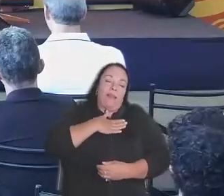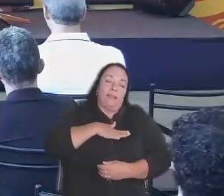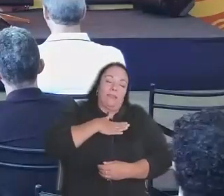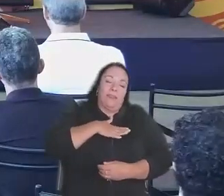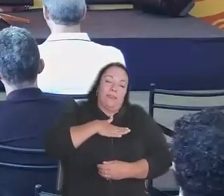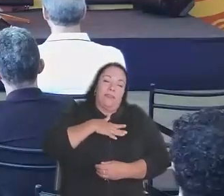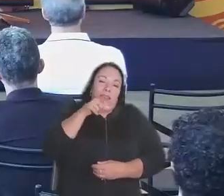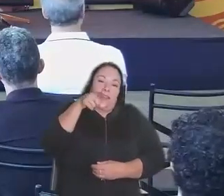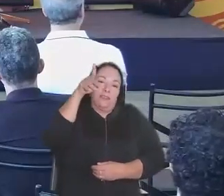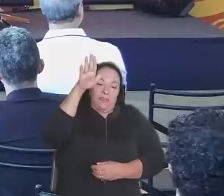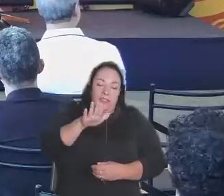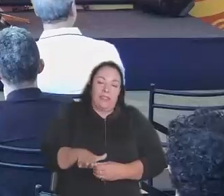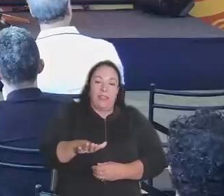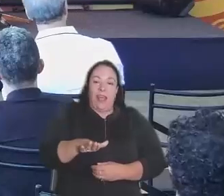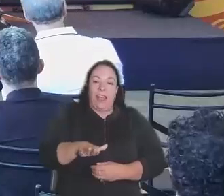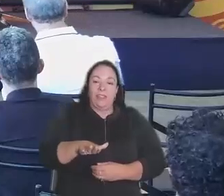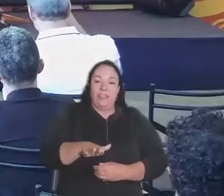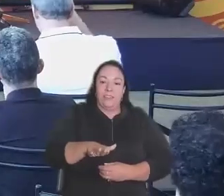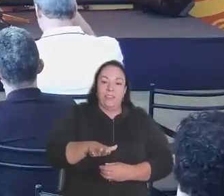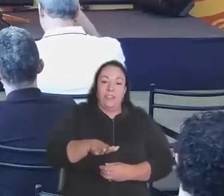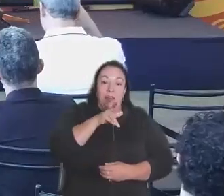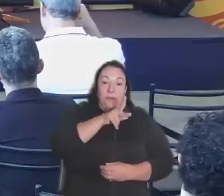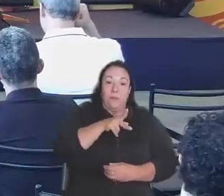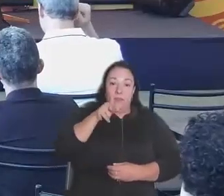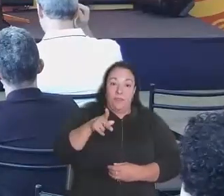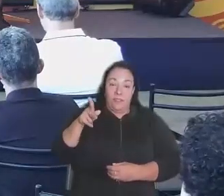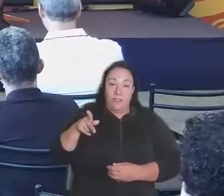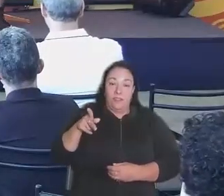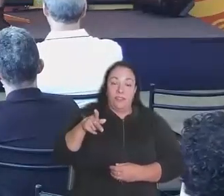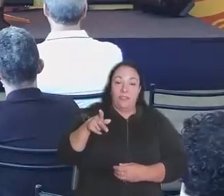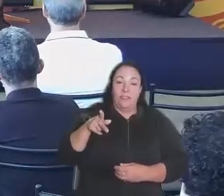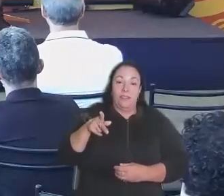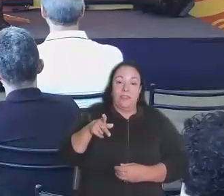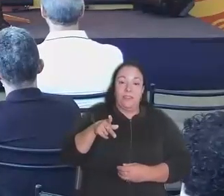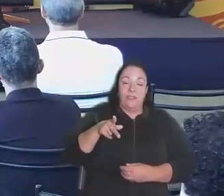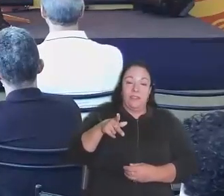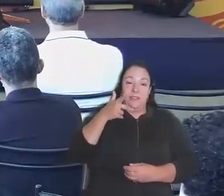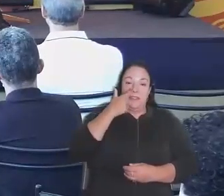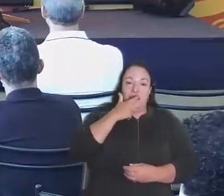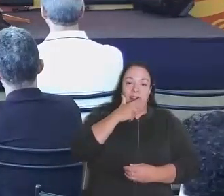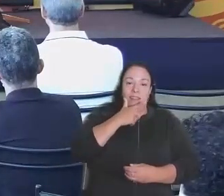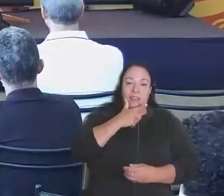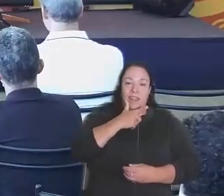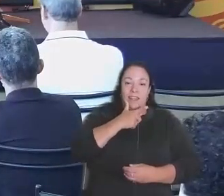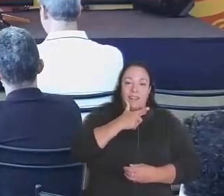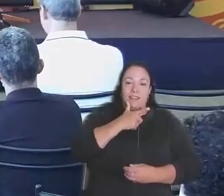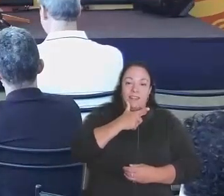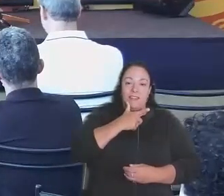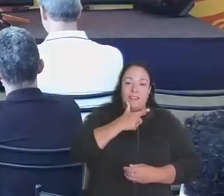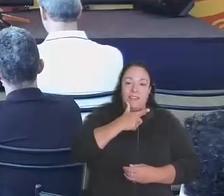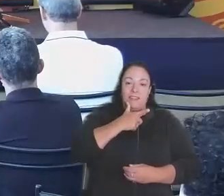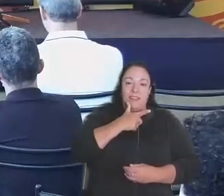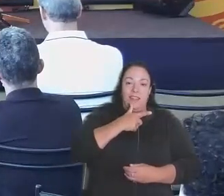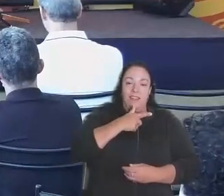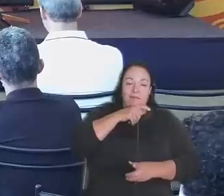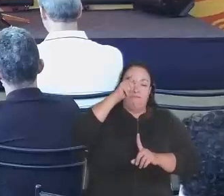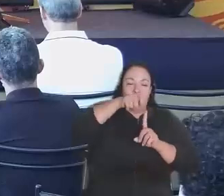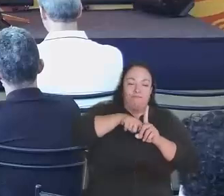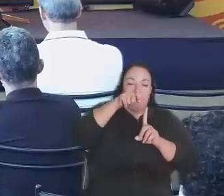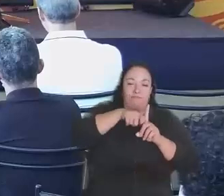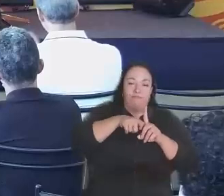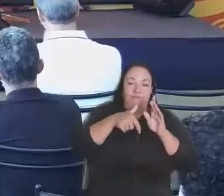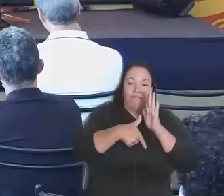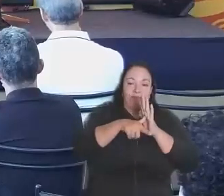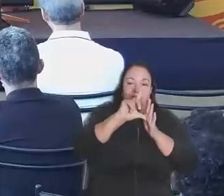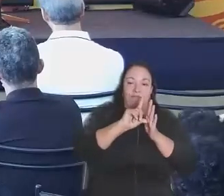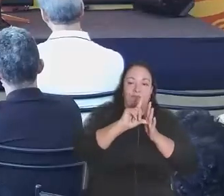aqui com vocês nessa tarde. Professora Celeste, engraçado que, alguns meses